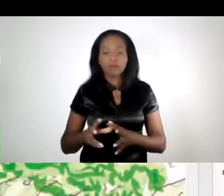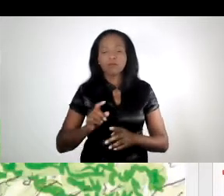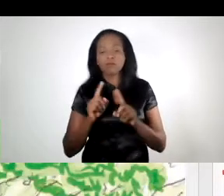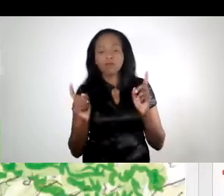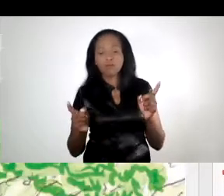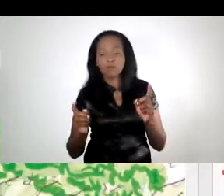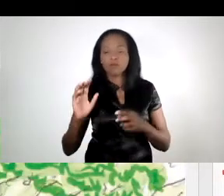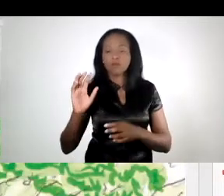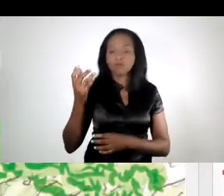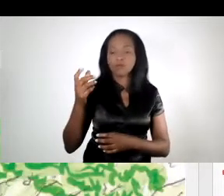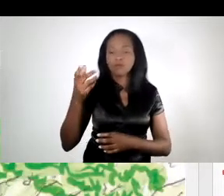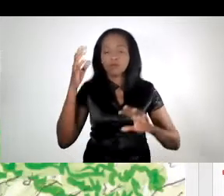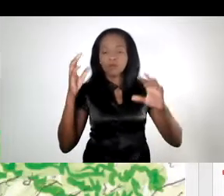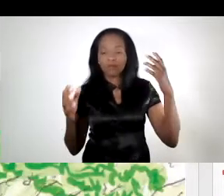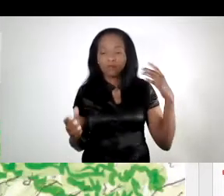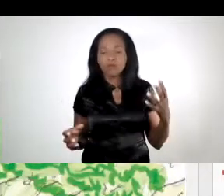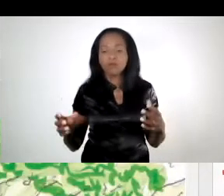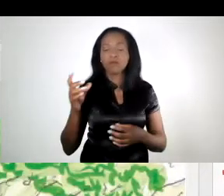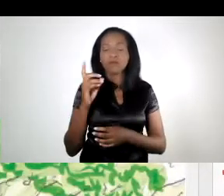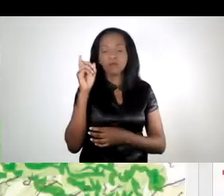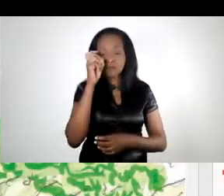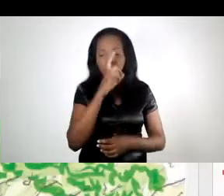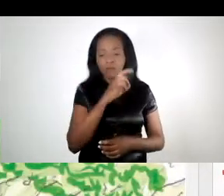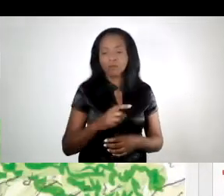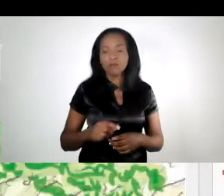fazer as roças de Coivara.